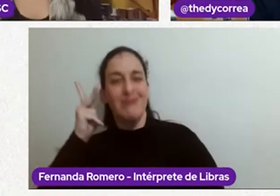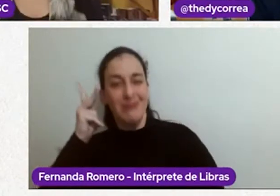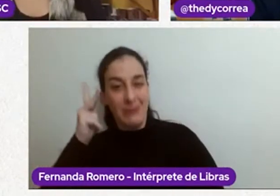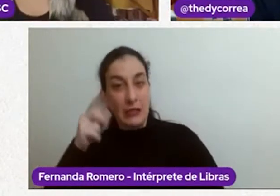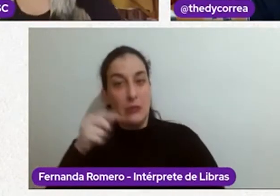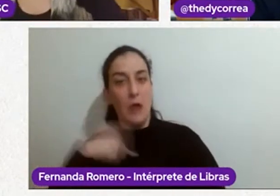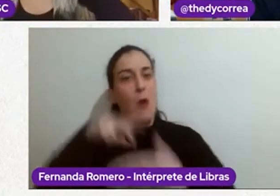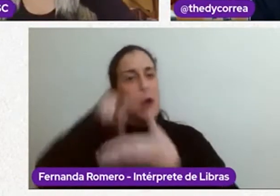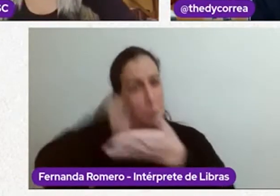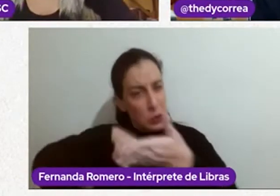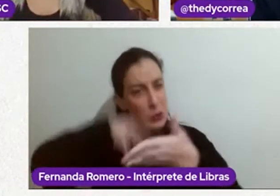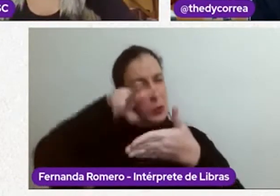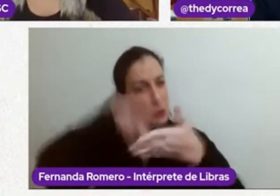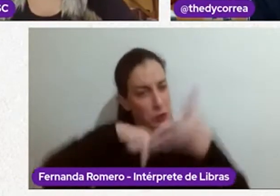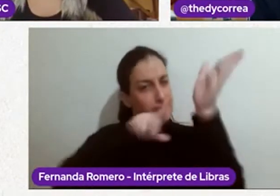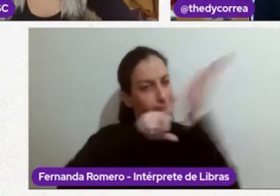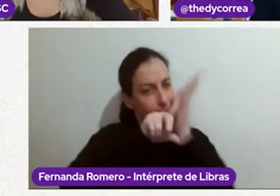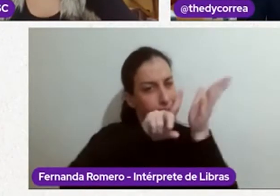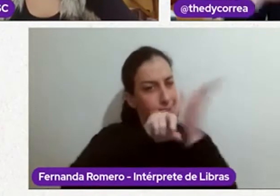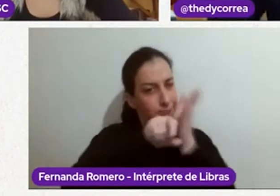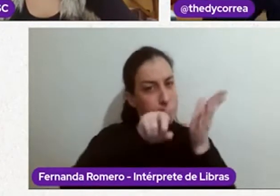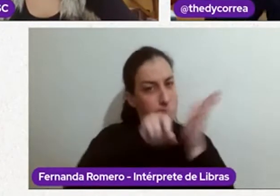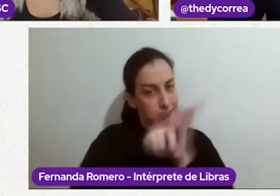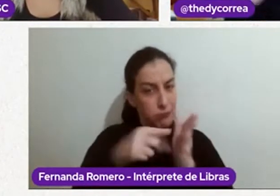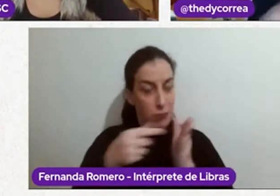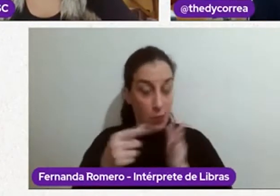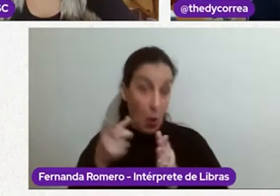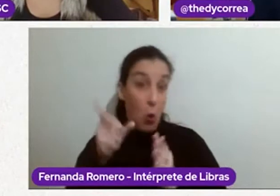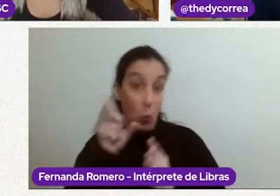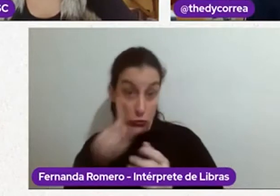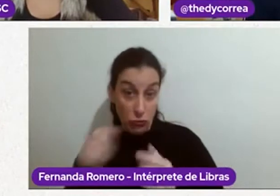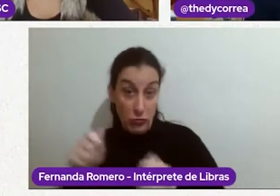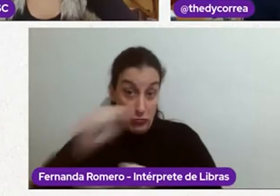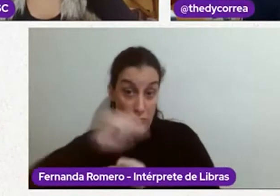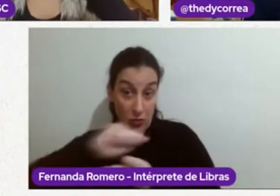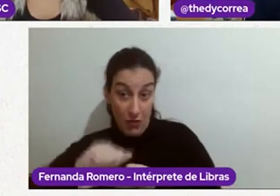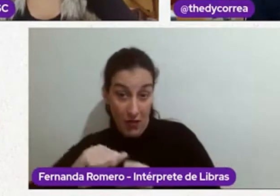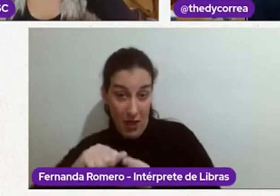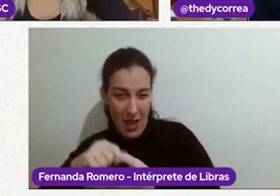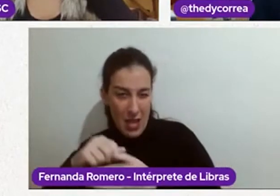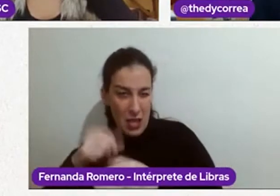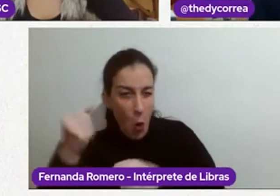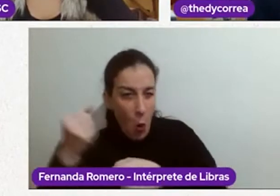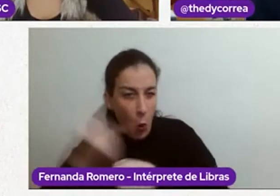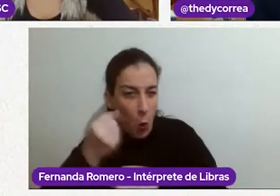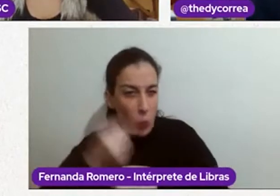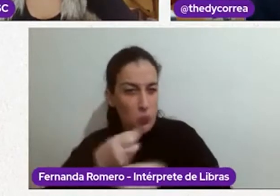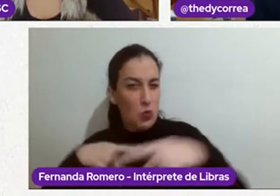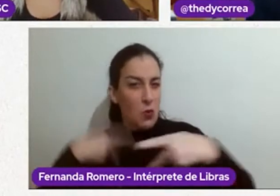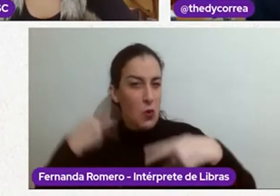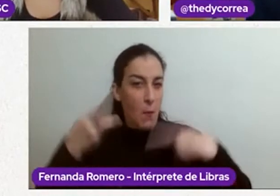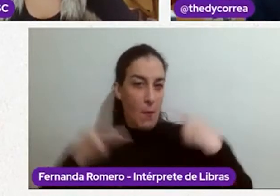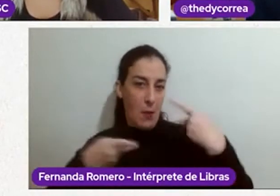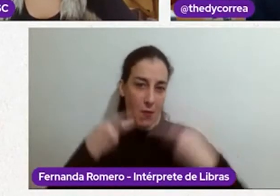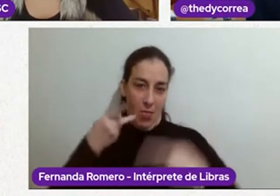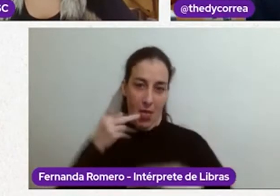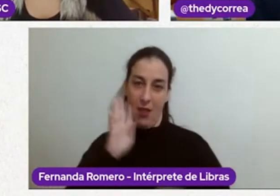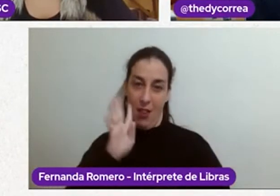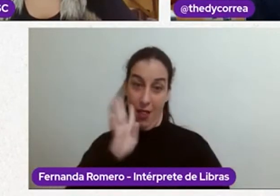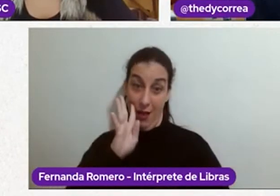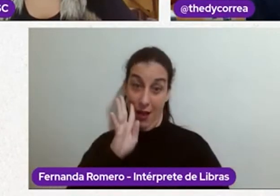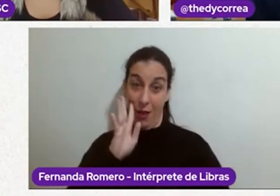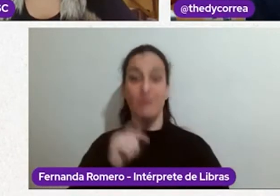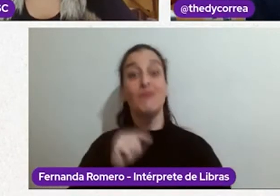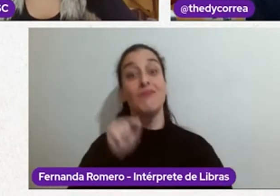bastante sobre ela para poder escrever e a gente poder construir o personagem de um jeito bacana, né? Então, quadrinhos